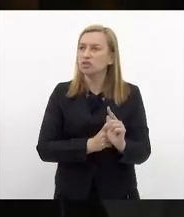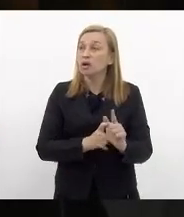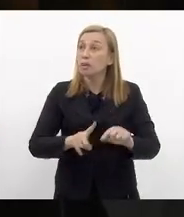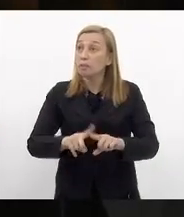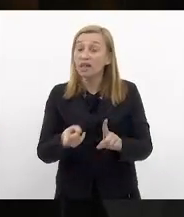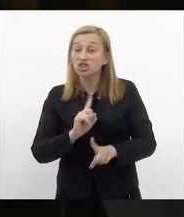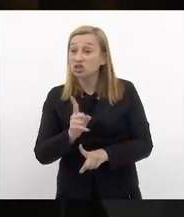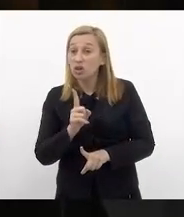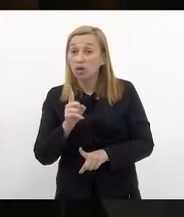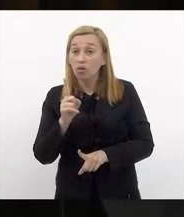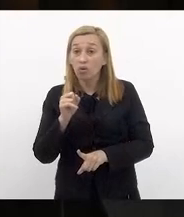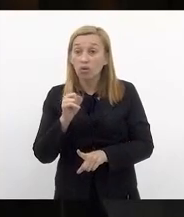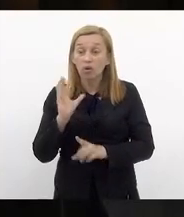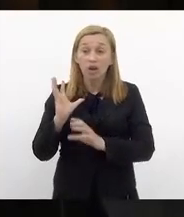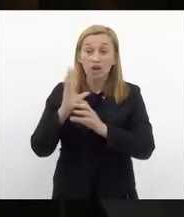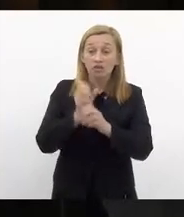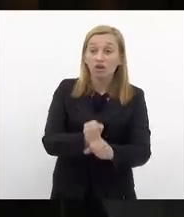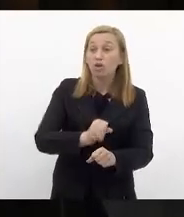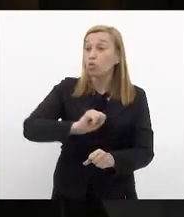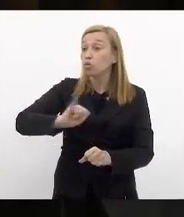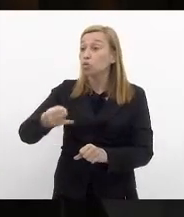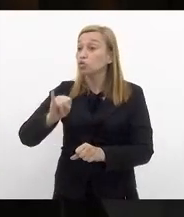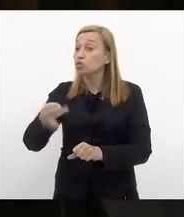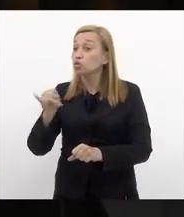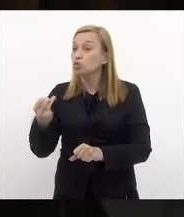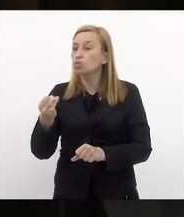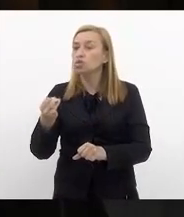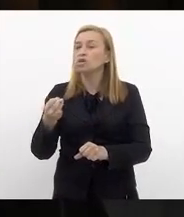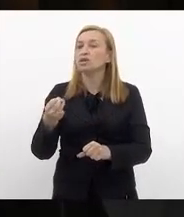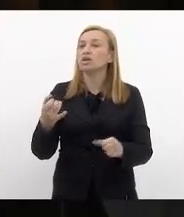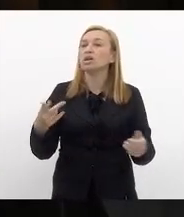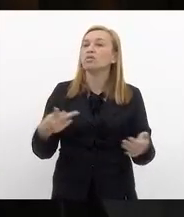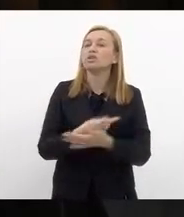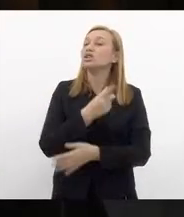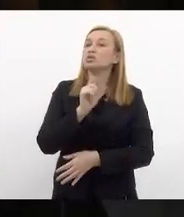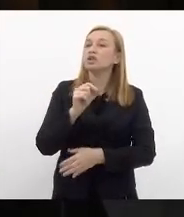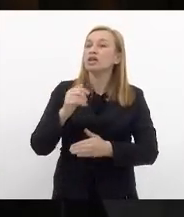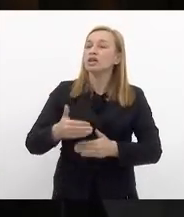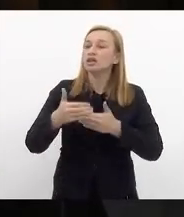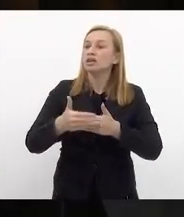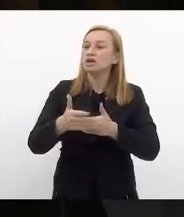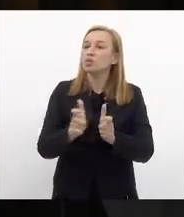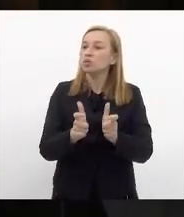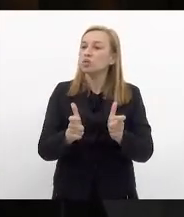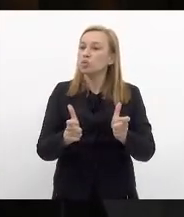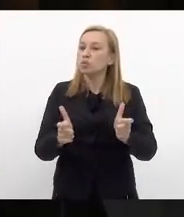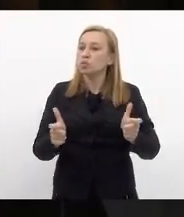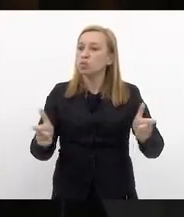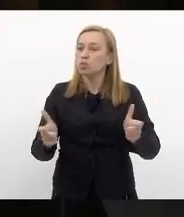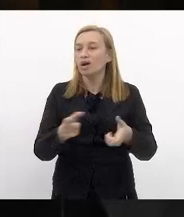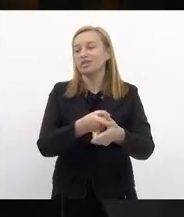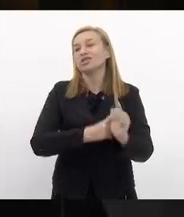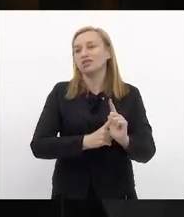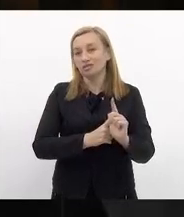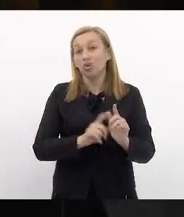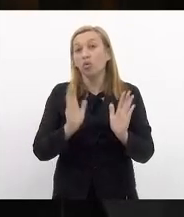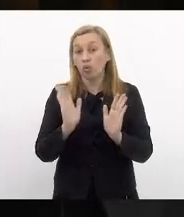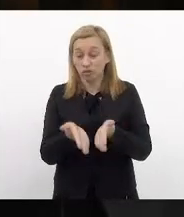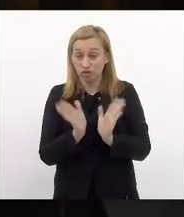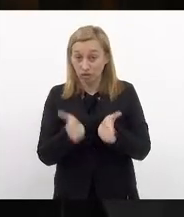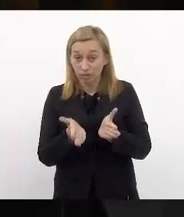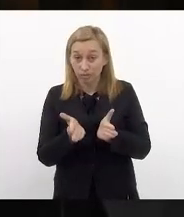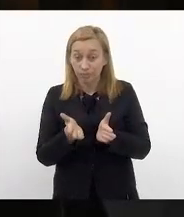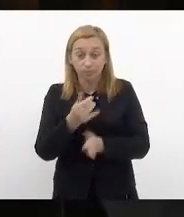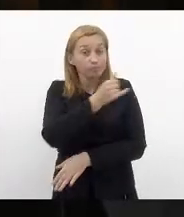mas não revisa os juros. Com isso, a dívida segue crescendo acentuadamente. Hoje,